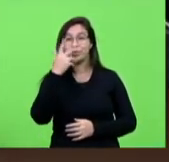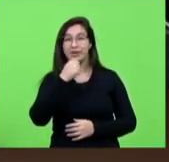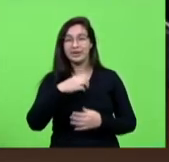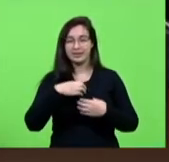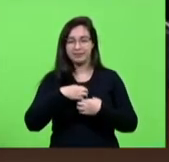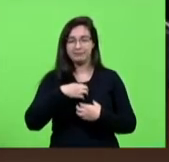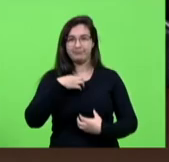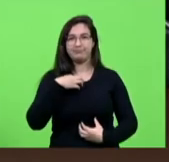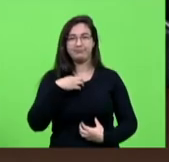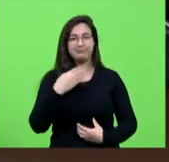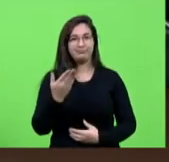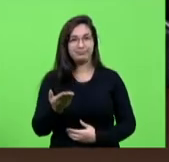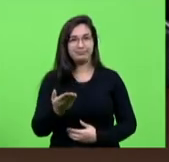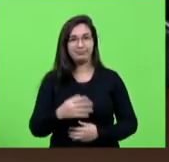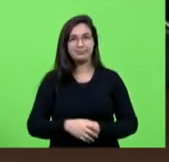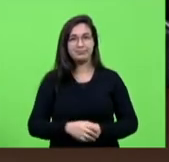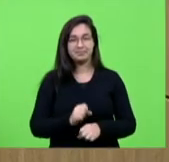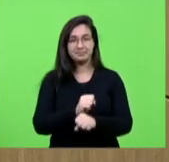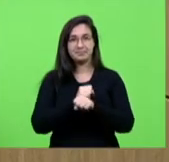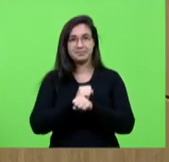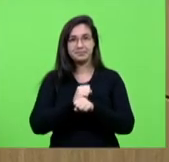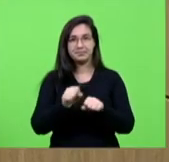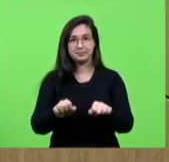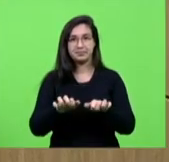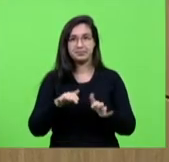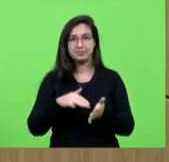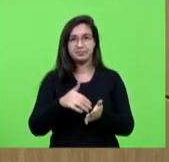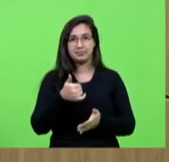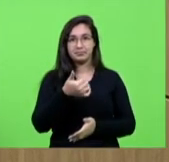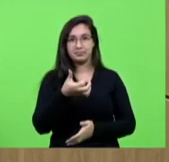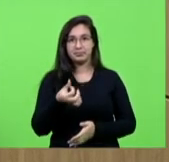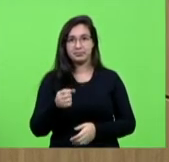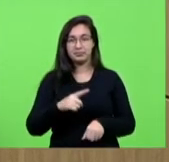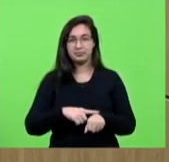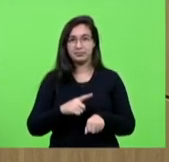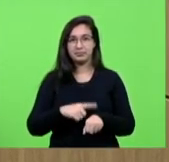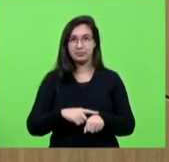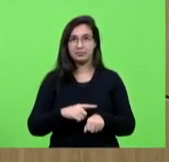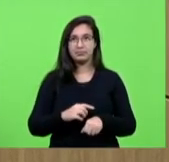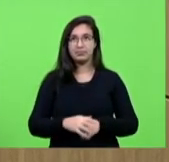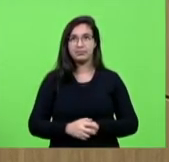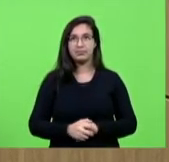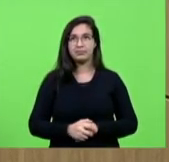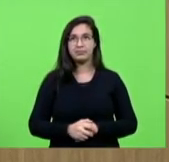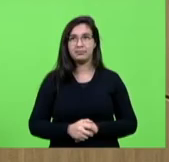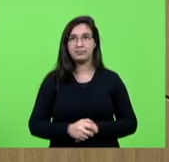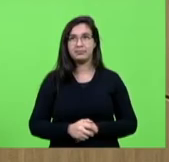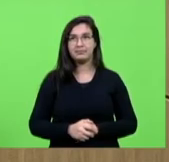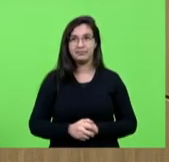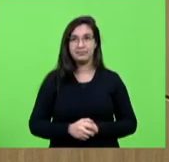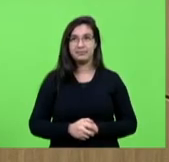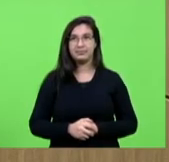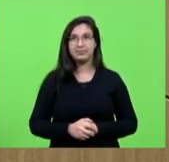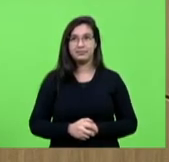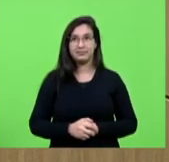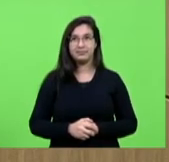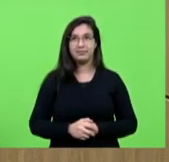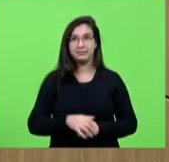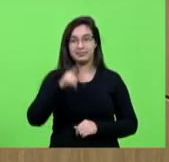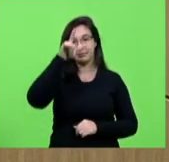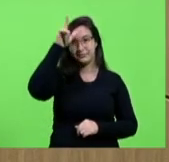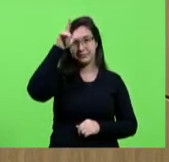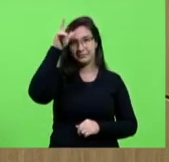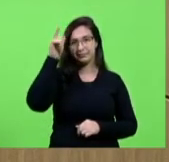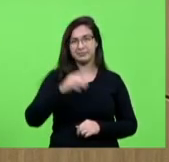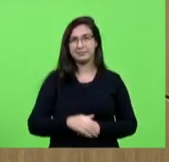deputado Silvio. Está suspensa a sessão até às 16 horas, para teremos a ordem do dia. Deputado Sargento Lima. Só pela